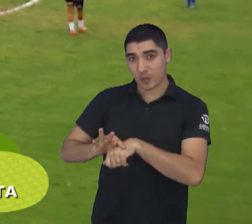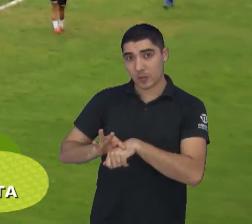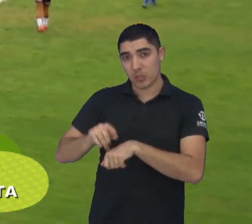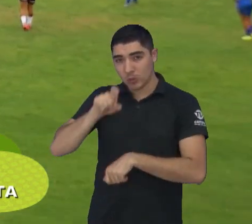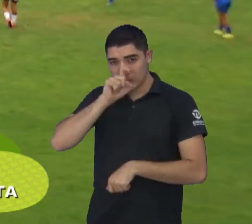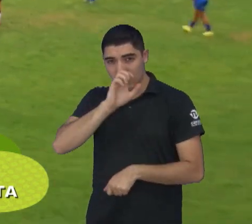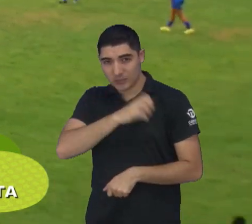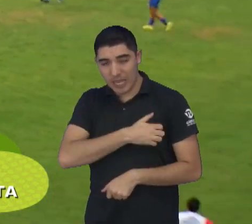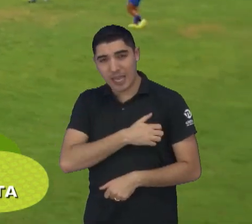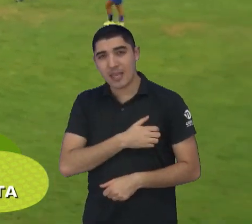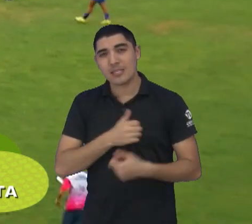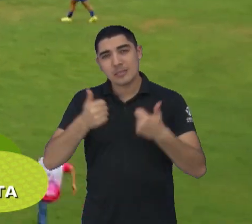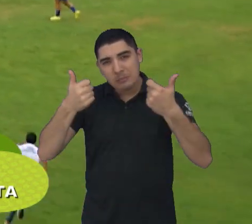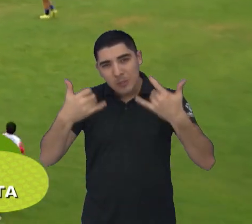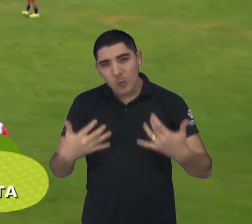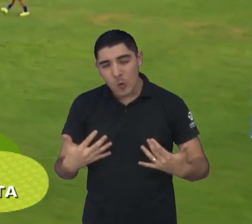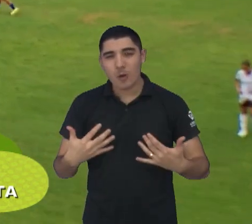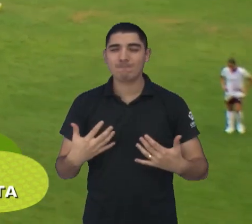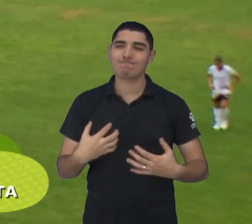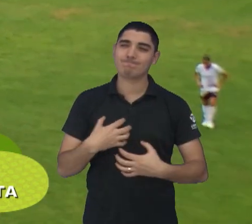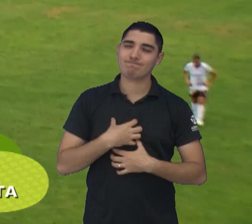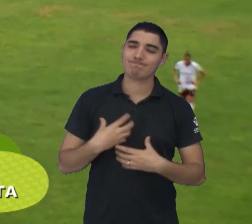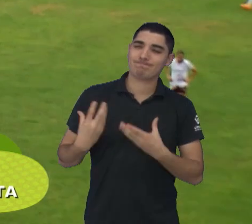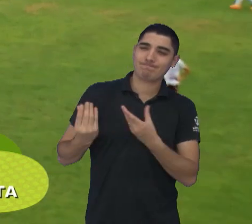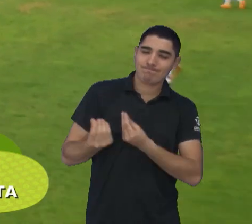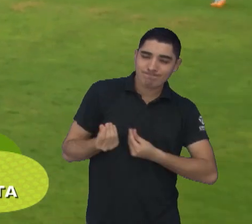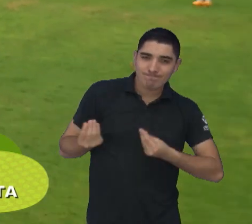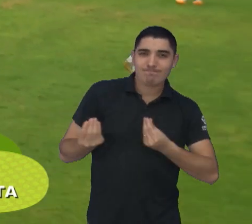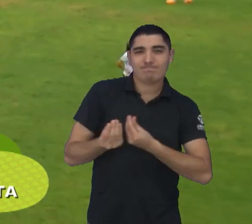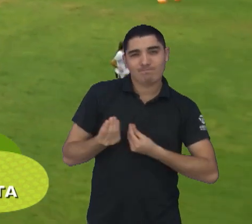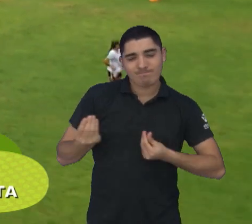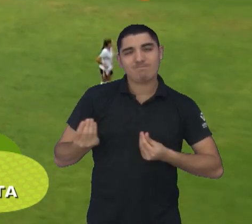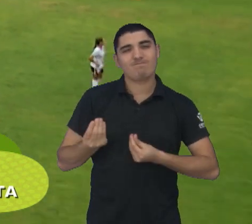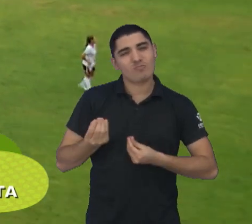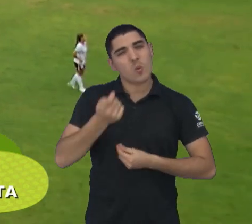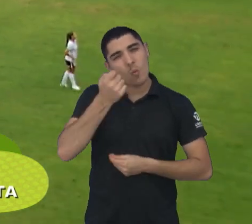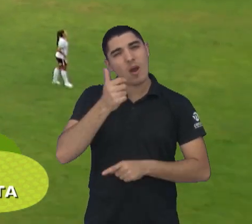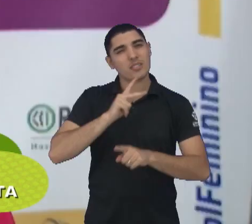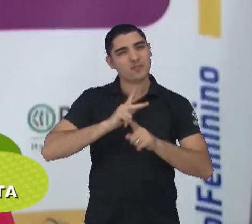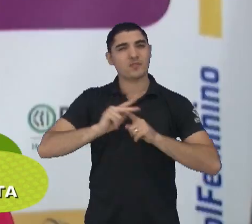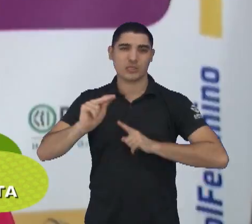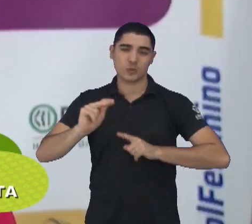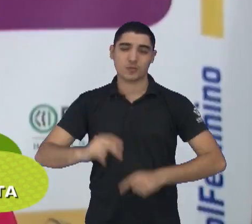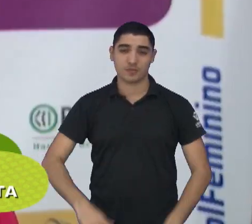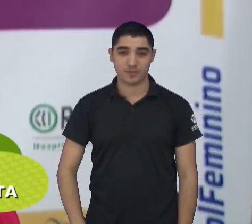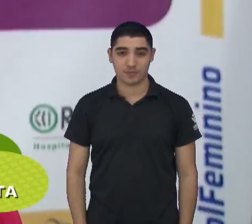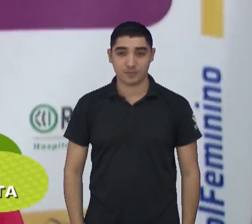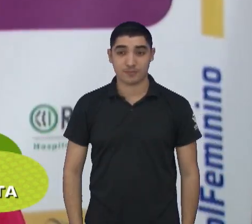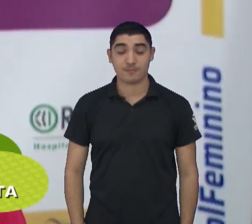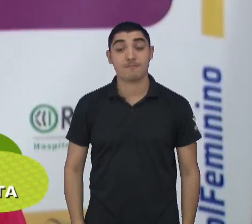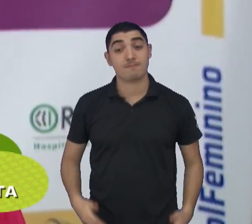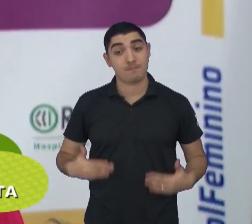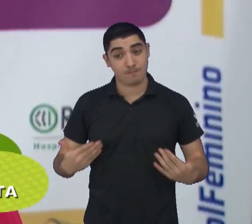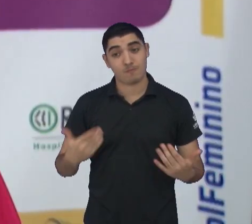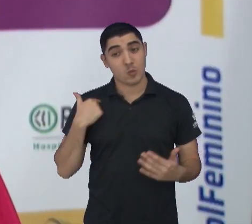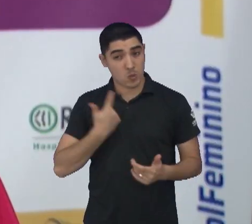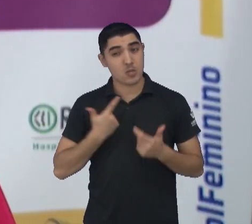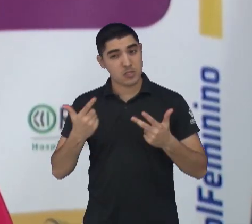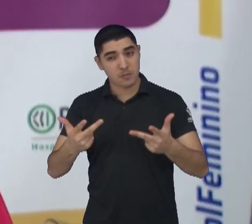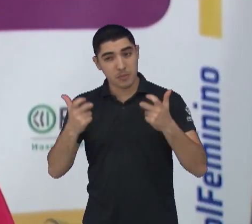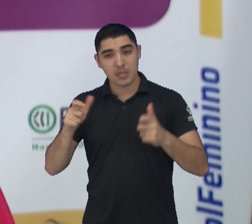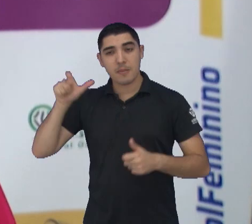uma sensação de que poderia ter saído do estádio Martins Pereira com a vitória. Se a gente vê ali o lance que nós tivemos